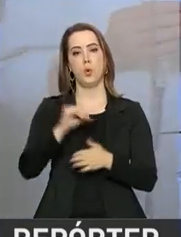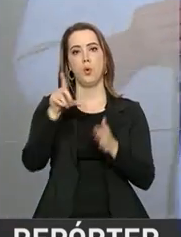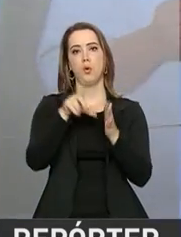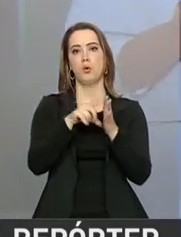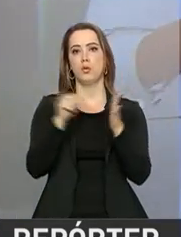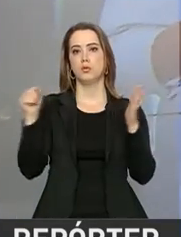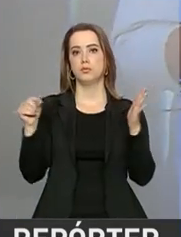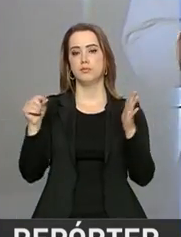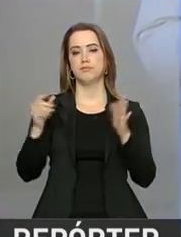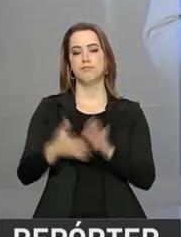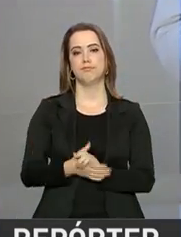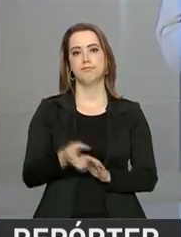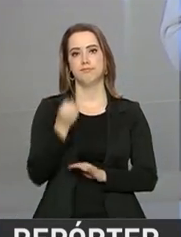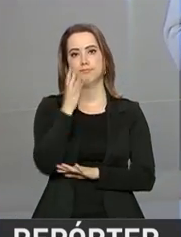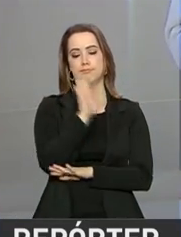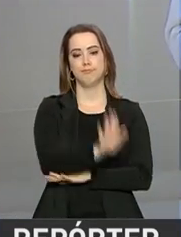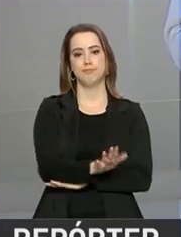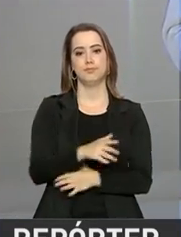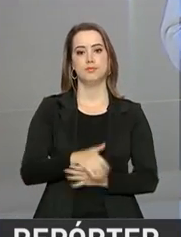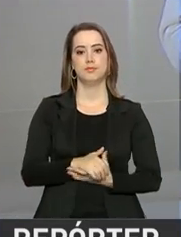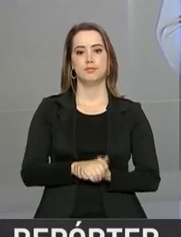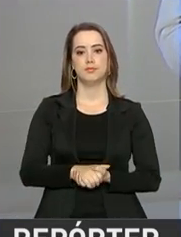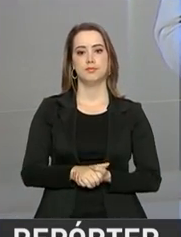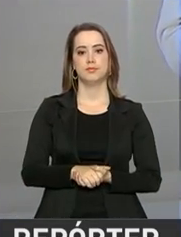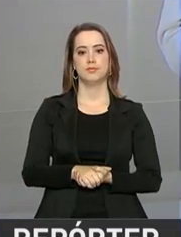Planalto Oi Natália boa